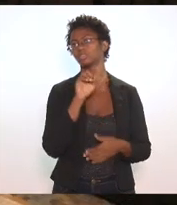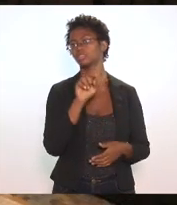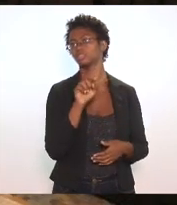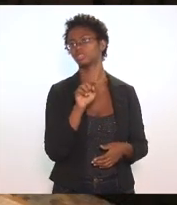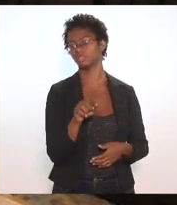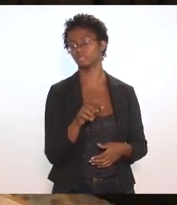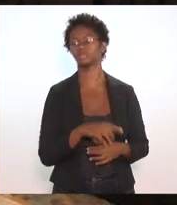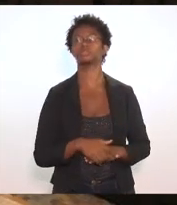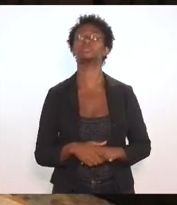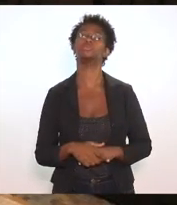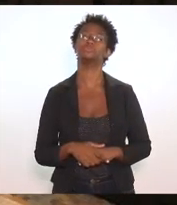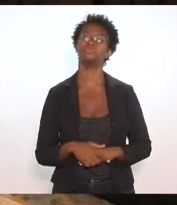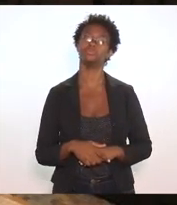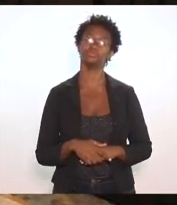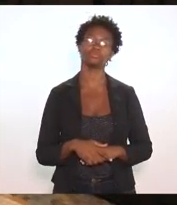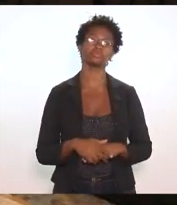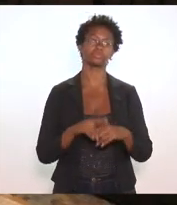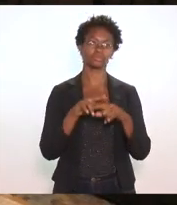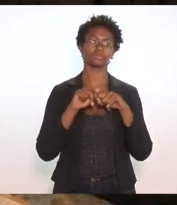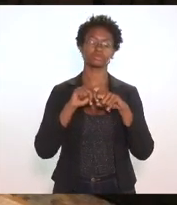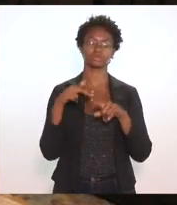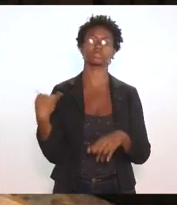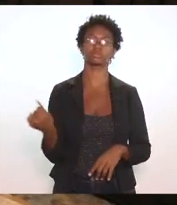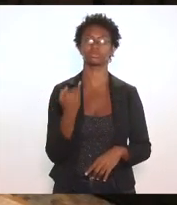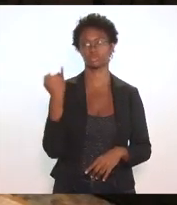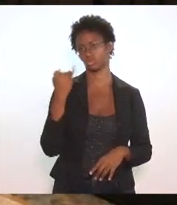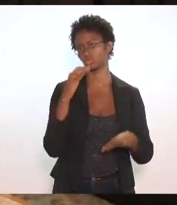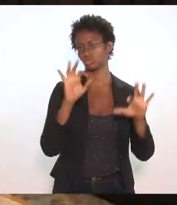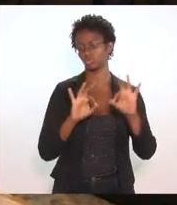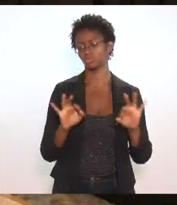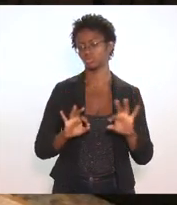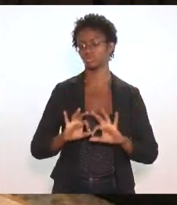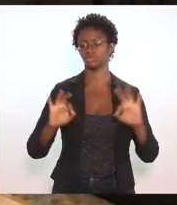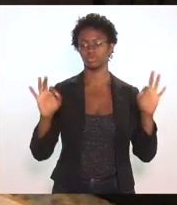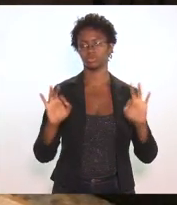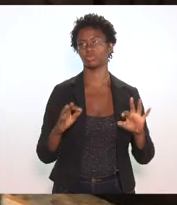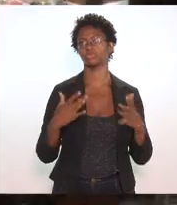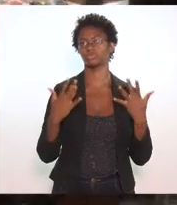unanimidade, devido à importância desse projeto. Muito bem.